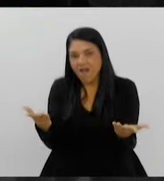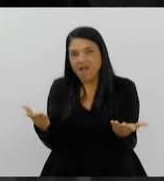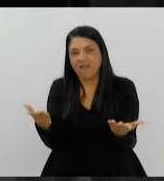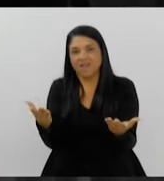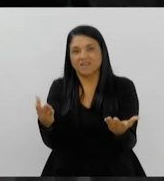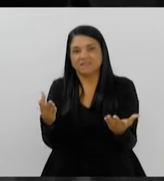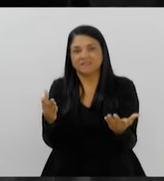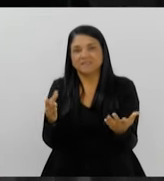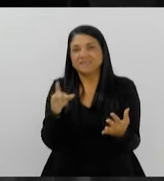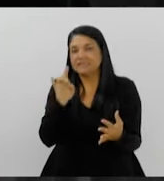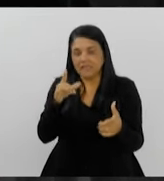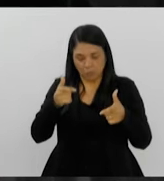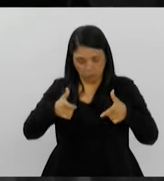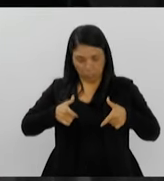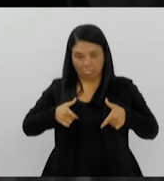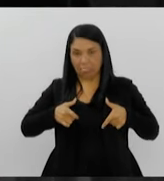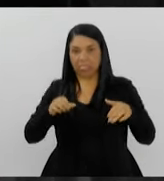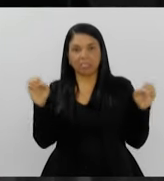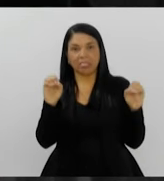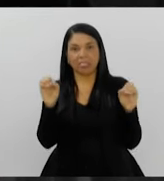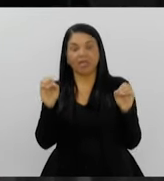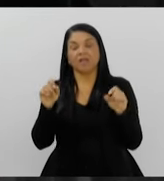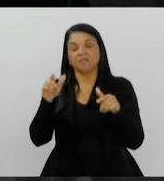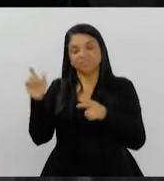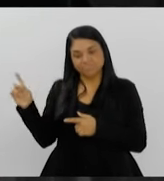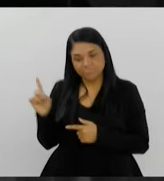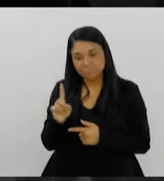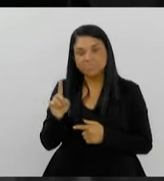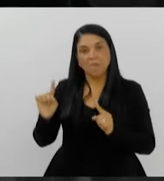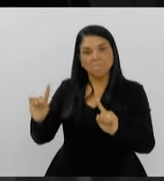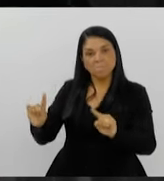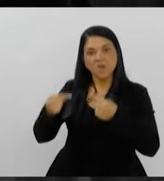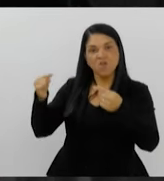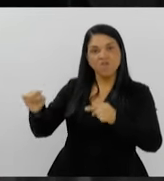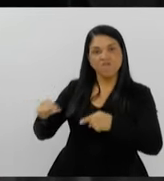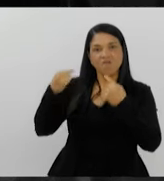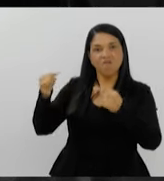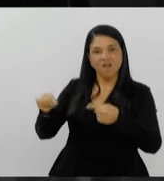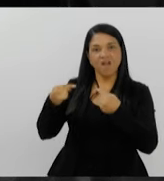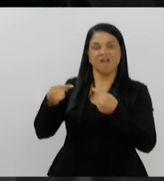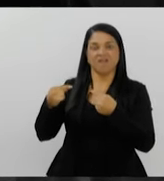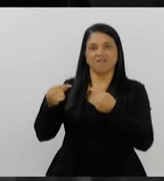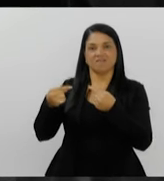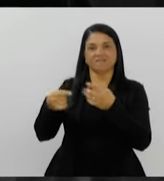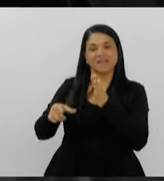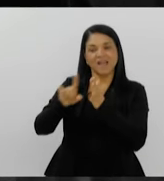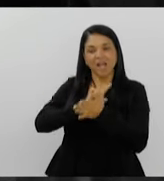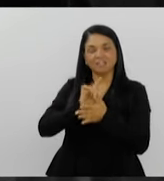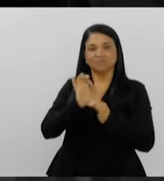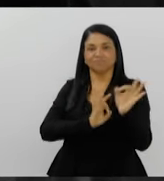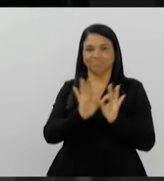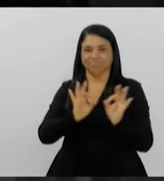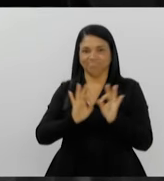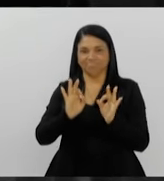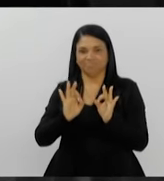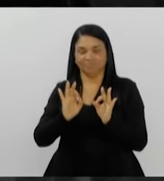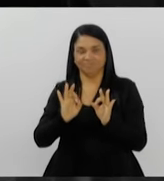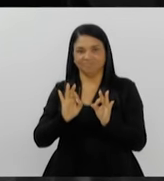colada no seu peito ele foi ali para provocar de forma premeditada e por que que eu falo isso já concluindo